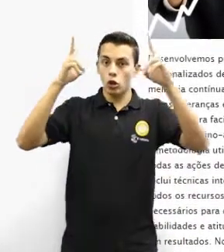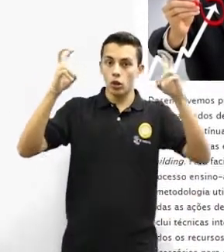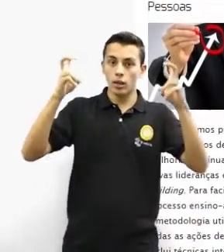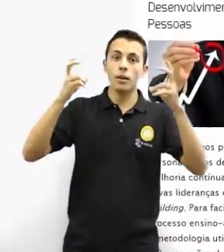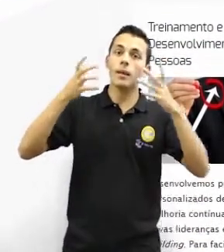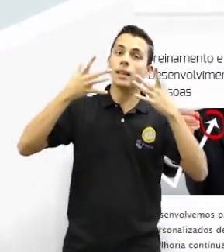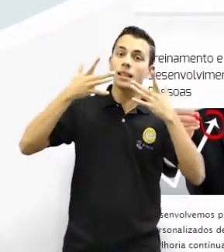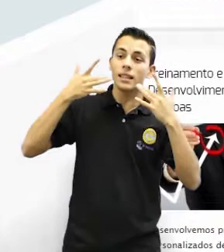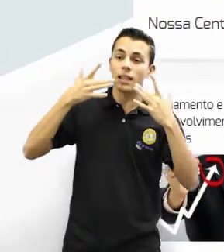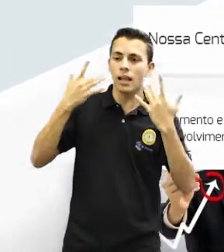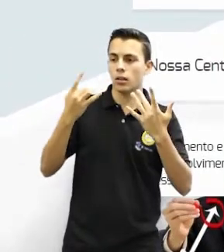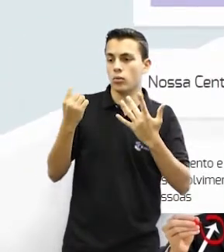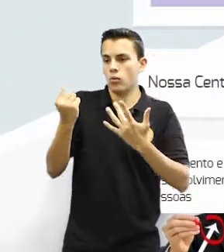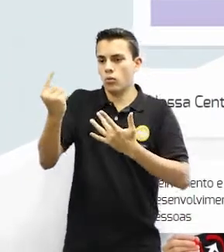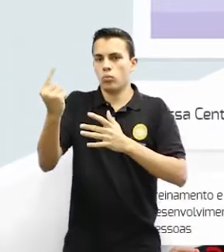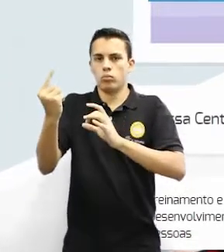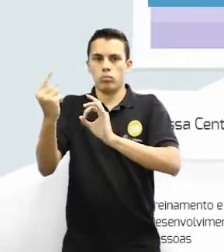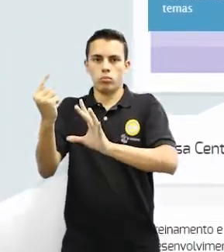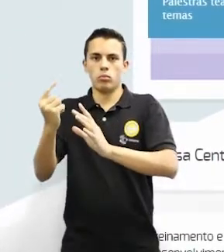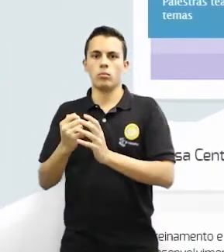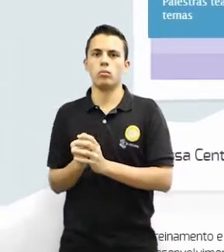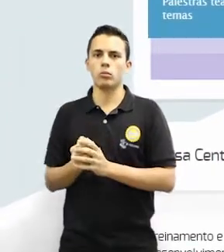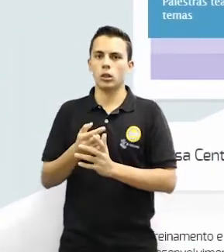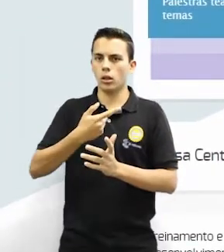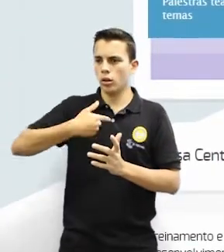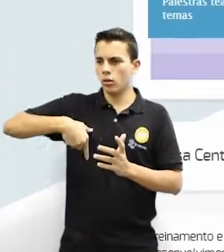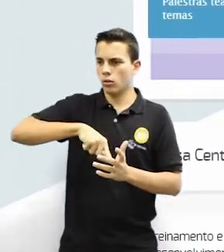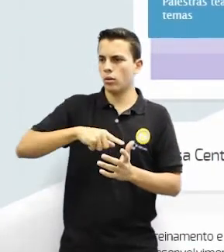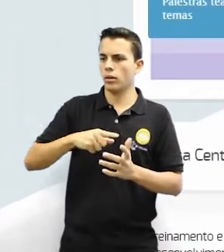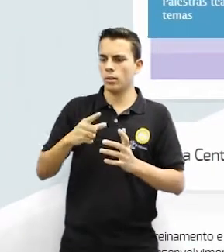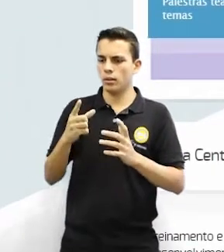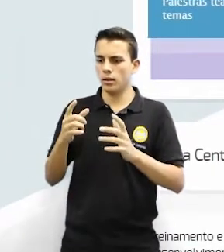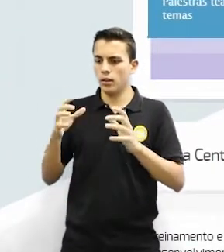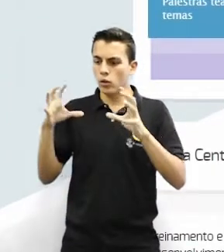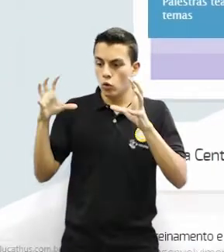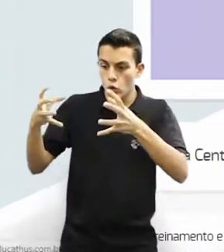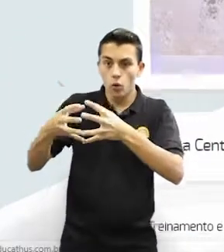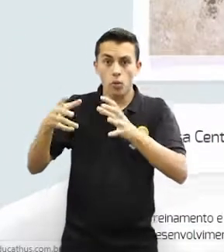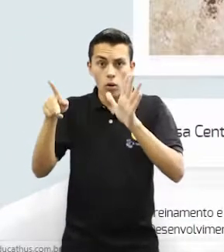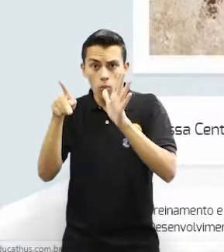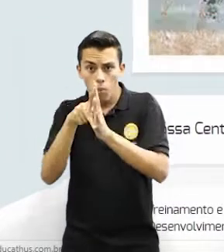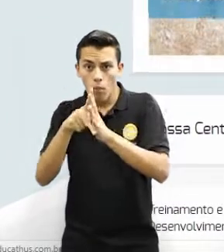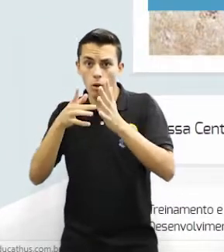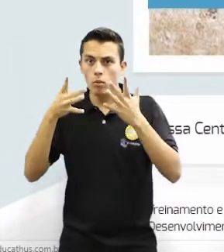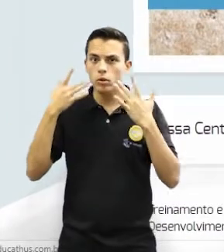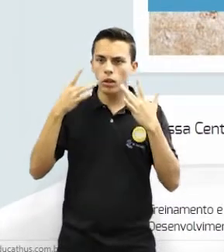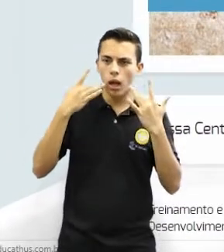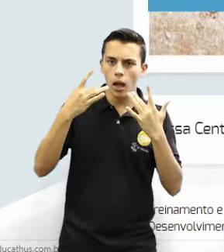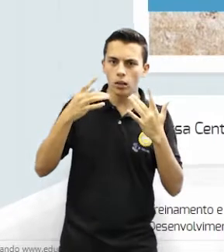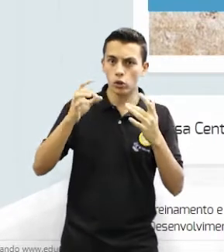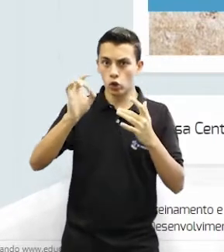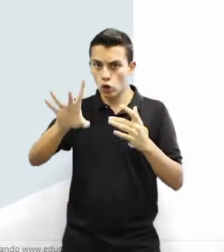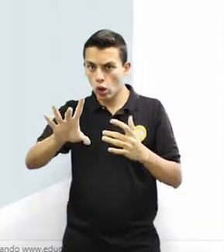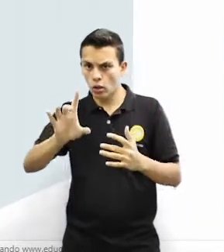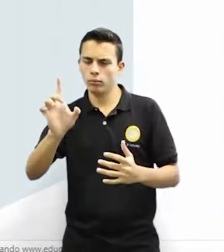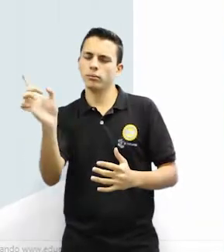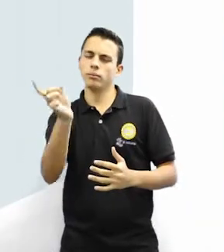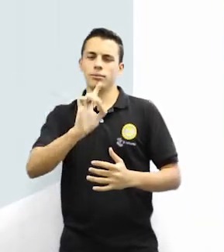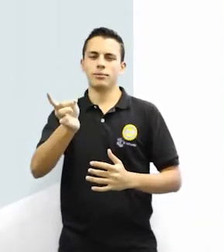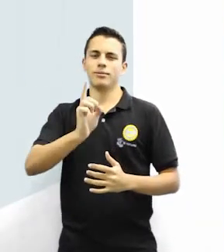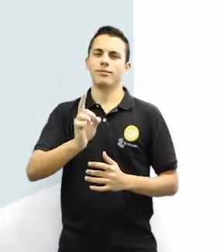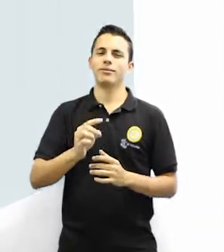utilizamos. Eu costumo dizer que nós não somos uma companhia teatral. Tá. Mas eu acredito muito nessa linguagem de